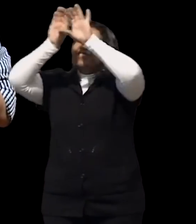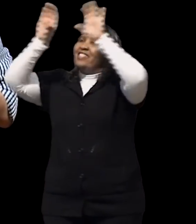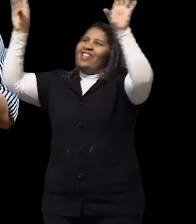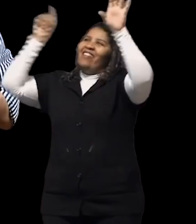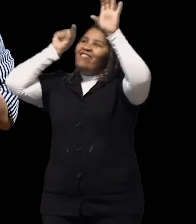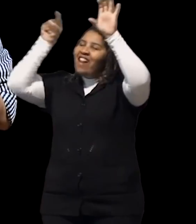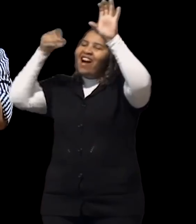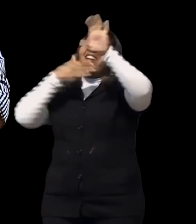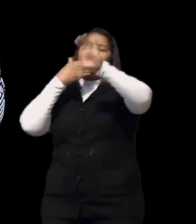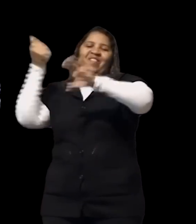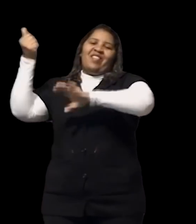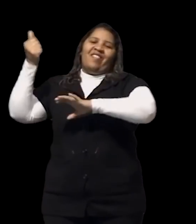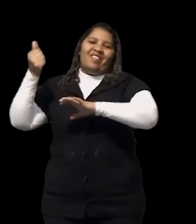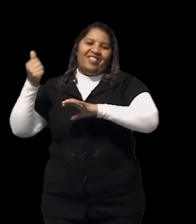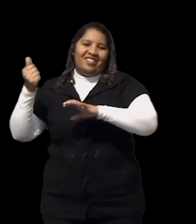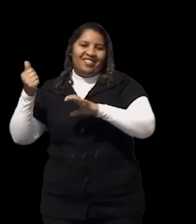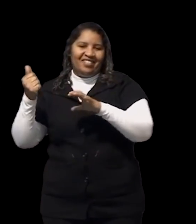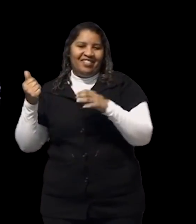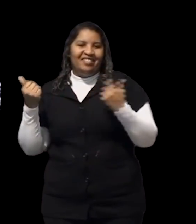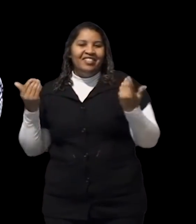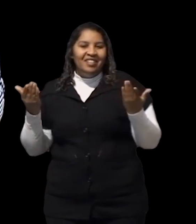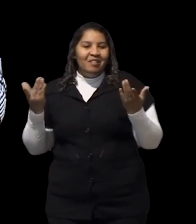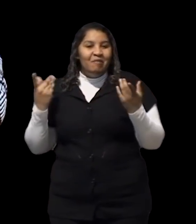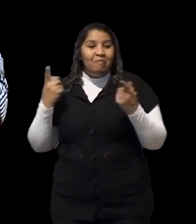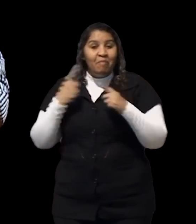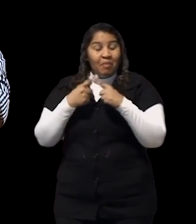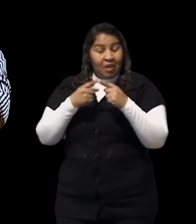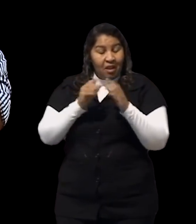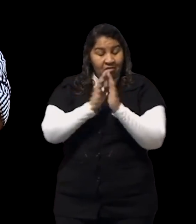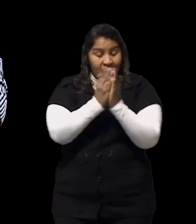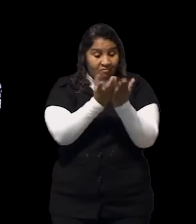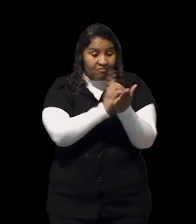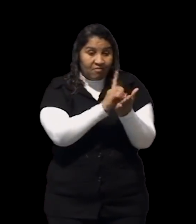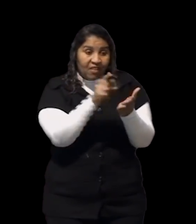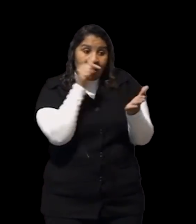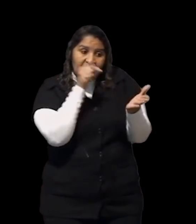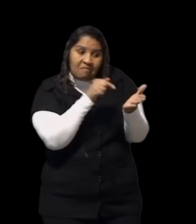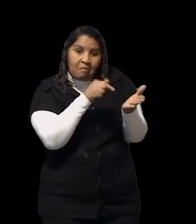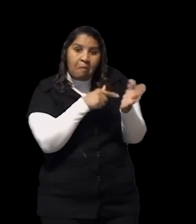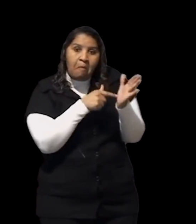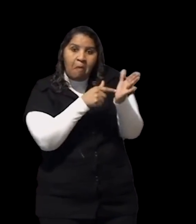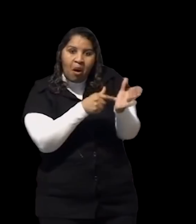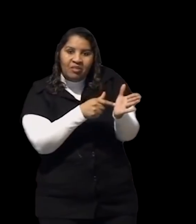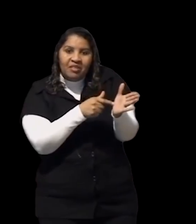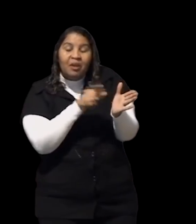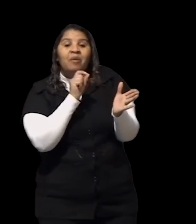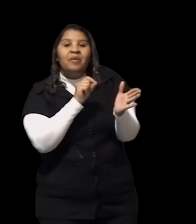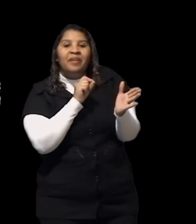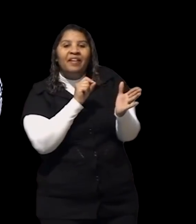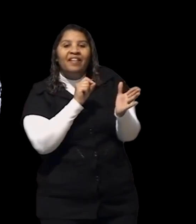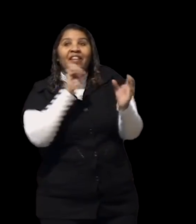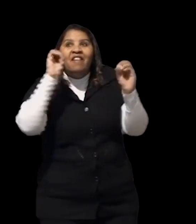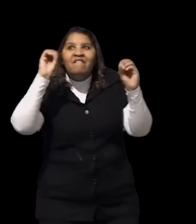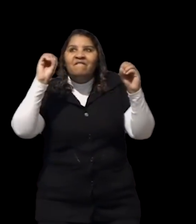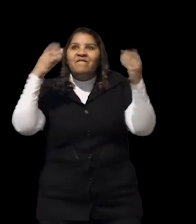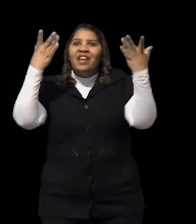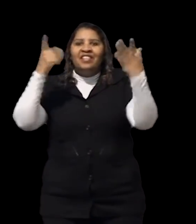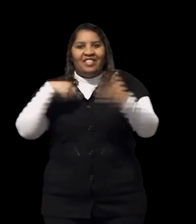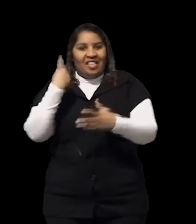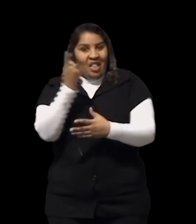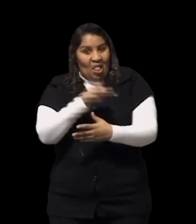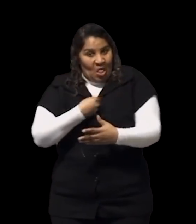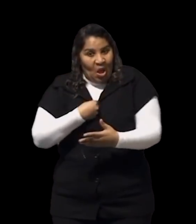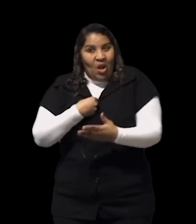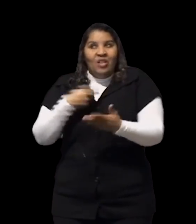a palavra de Deus diz que é em festa que nós subiremos herdaremos o Reino de Deus e os anjos